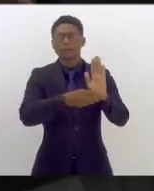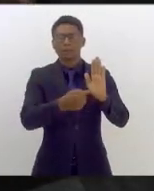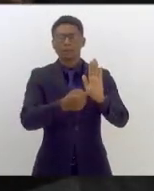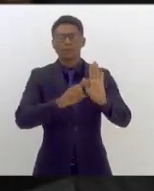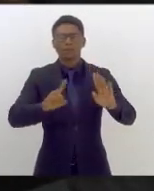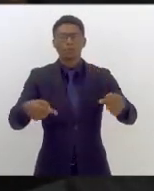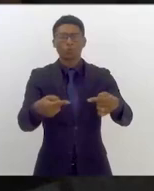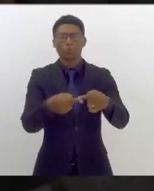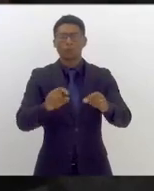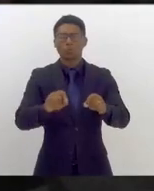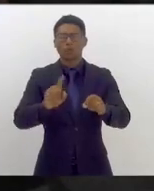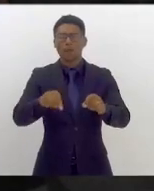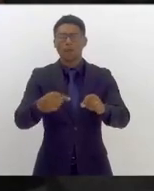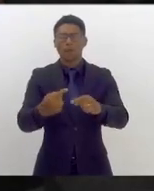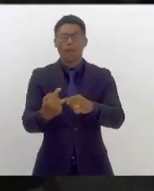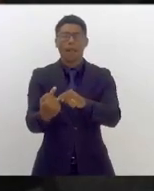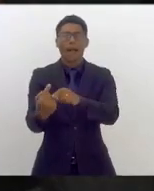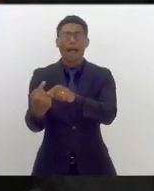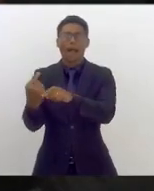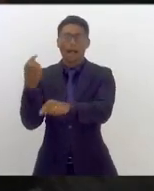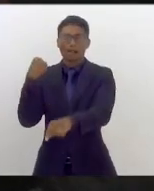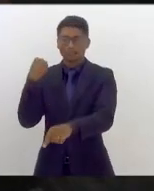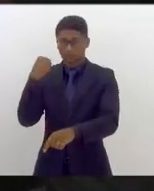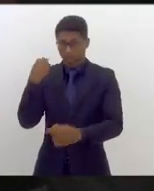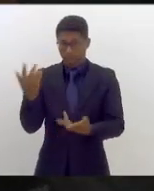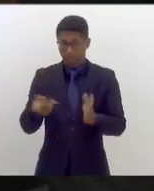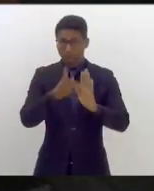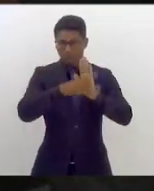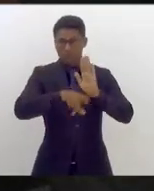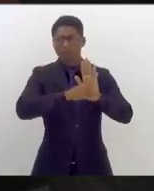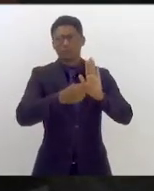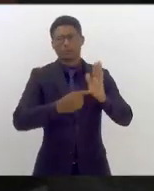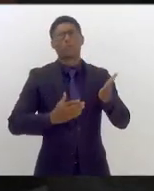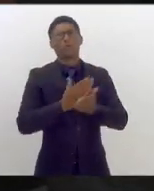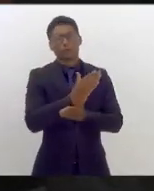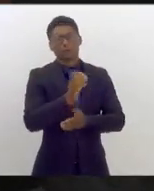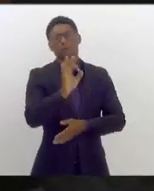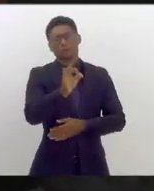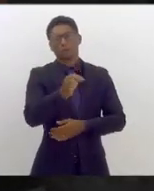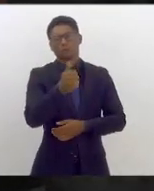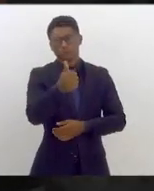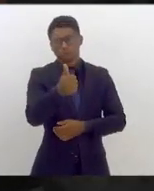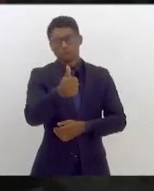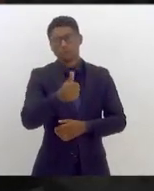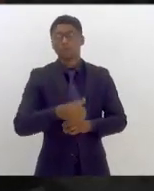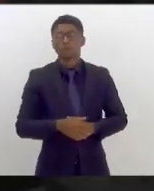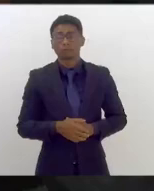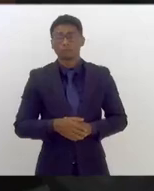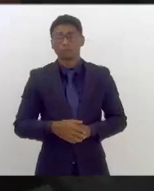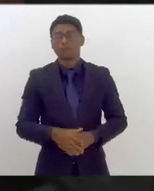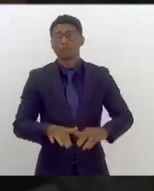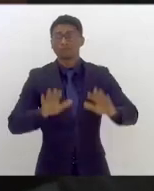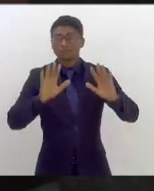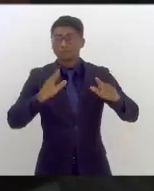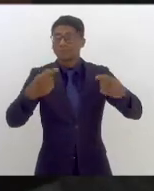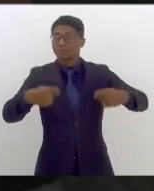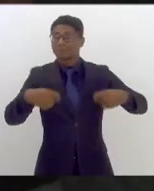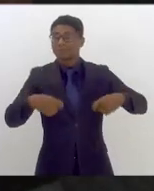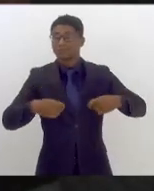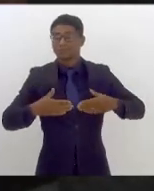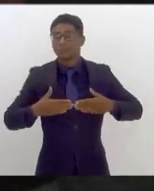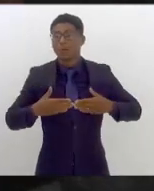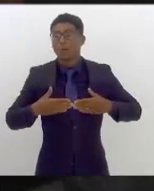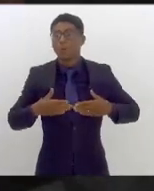processo retroativo a gente acredita que o projeto Deva ser aprovado mas que ele deu começa a contar né